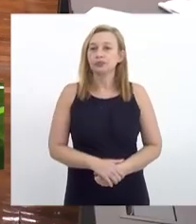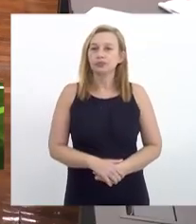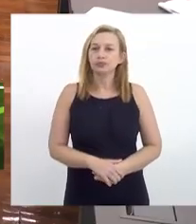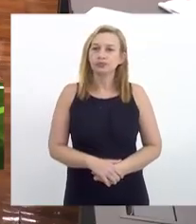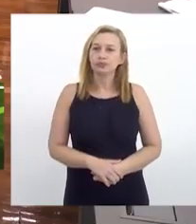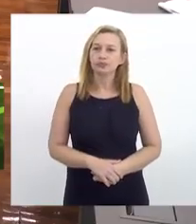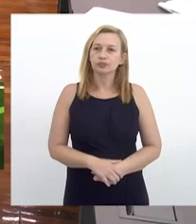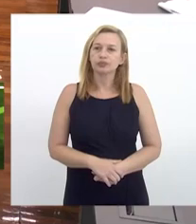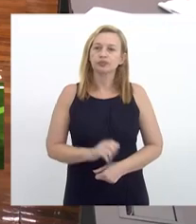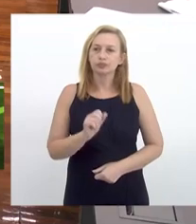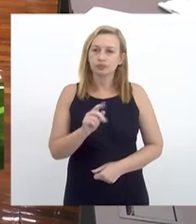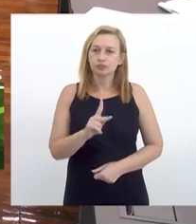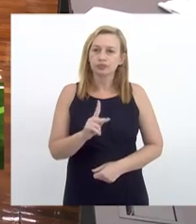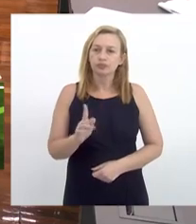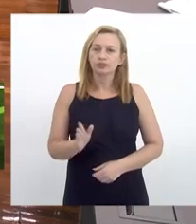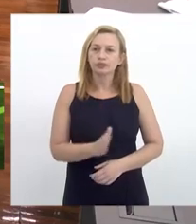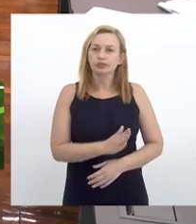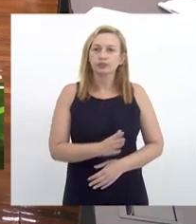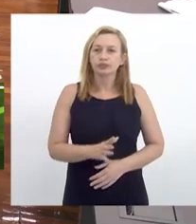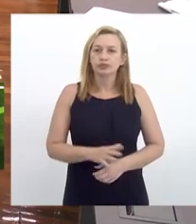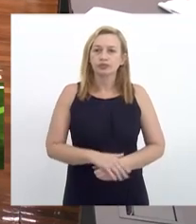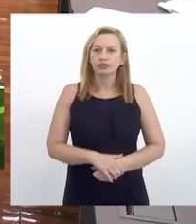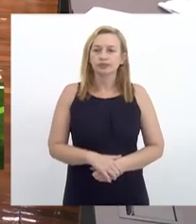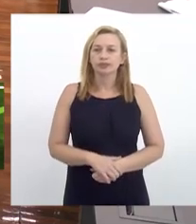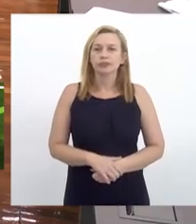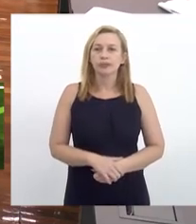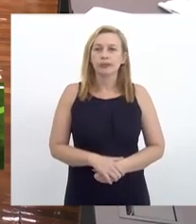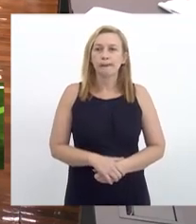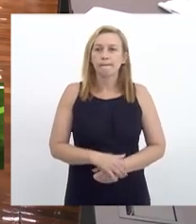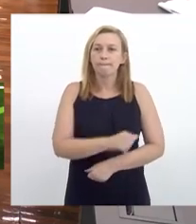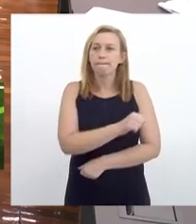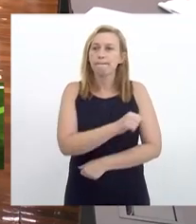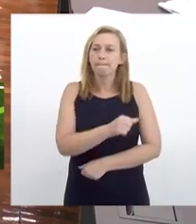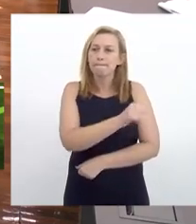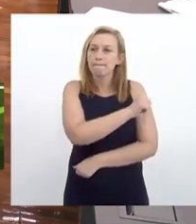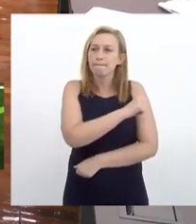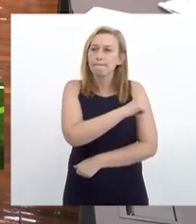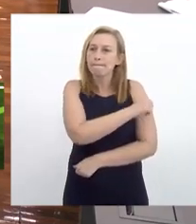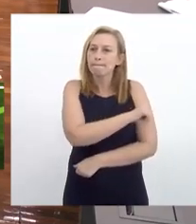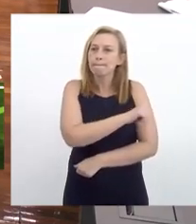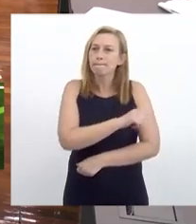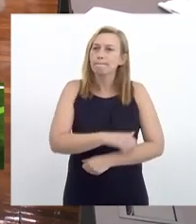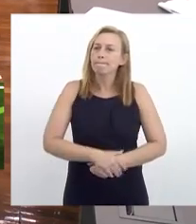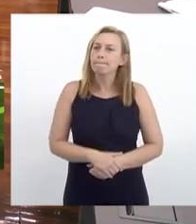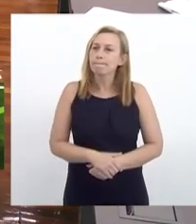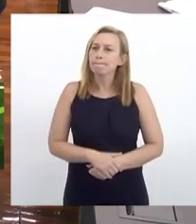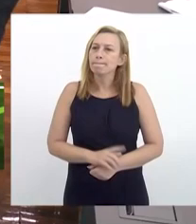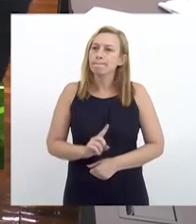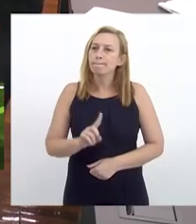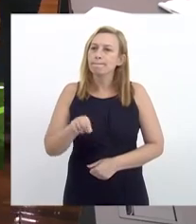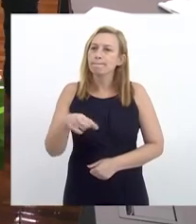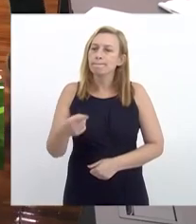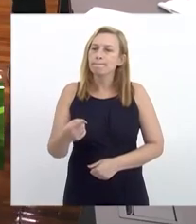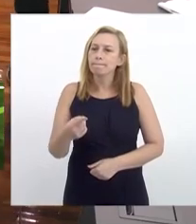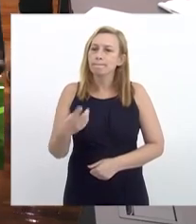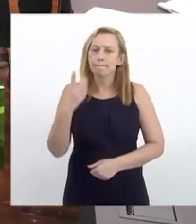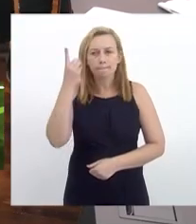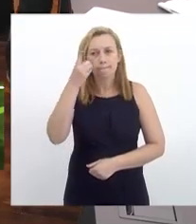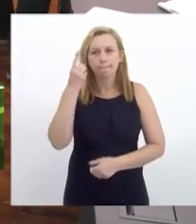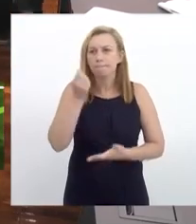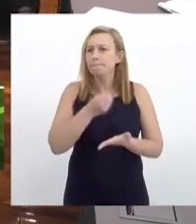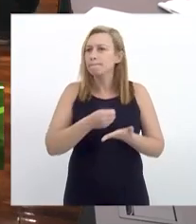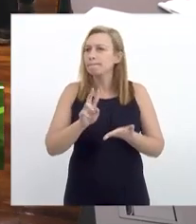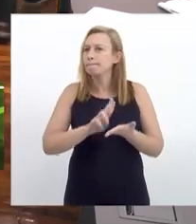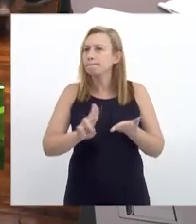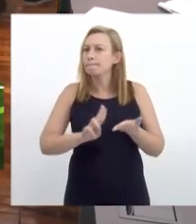Ok Vamos ouvir Porque A enfermeira Regiane Eu acho que dá Para ouvir Todos os parlamentares Escritos Então já